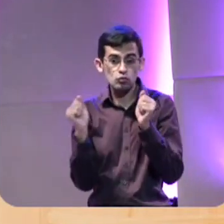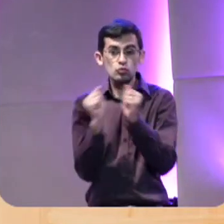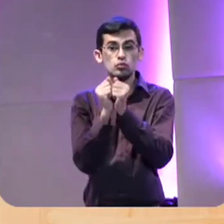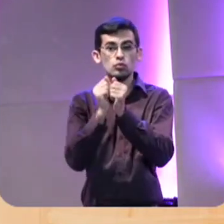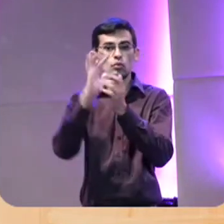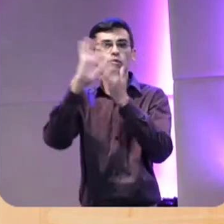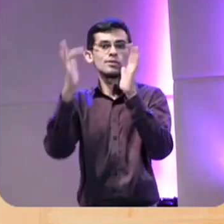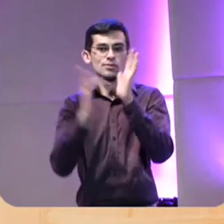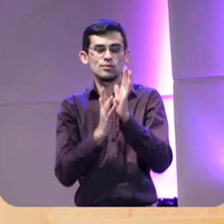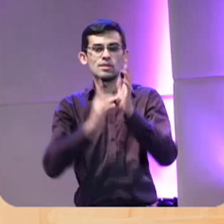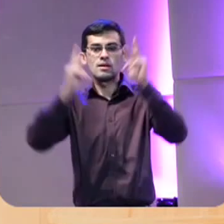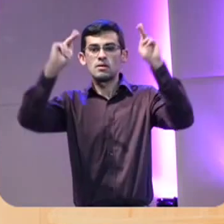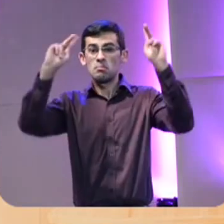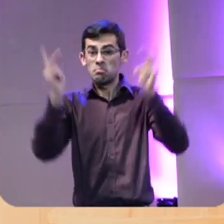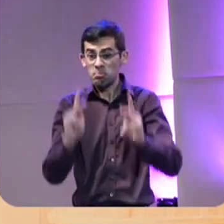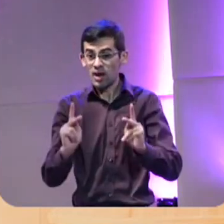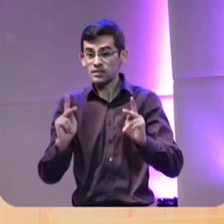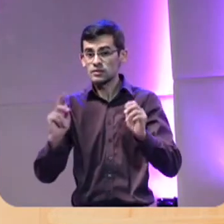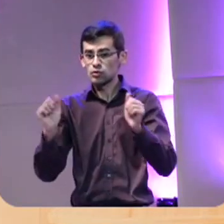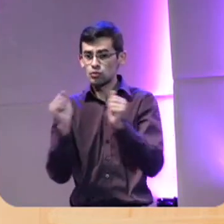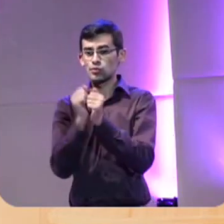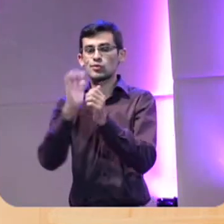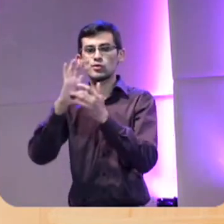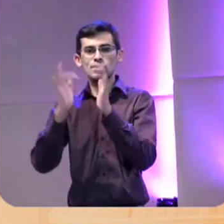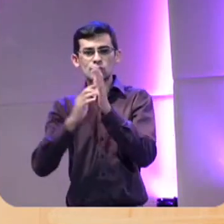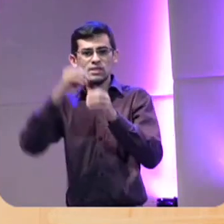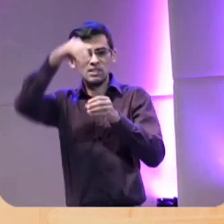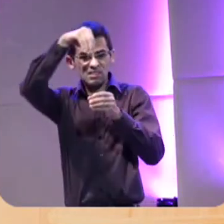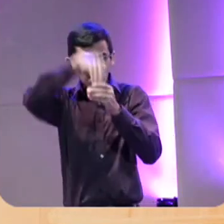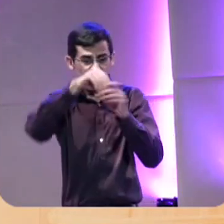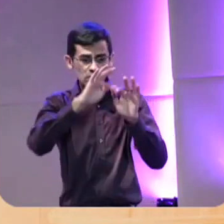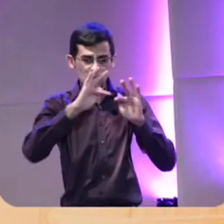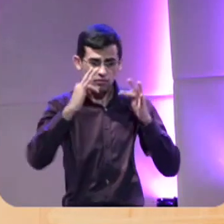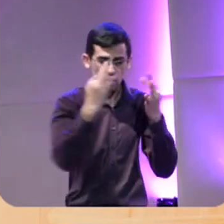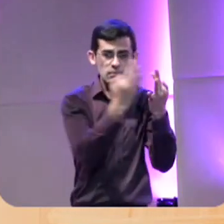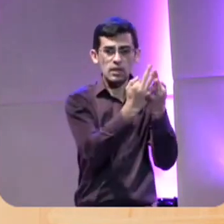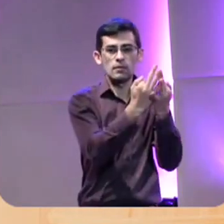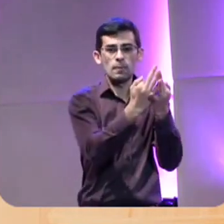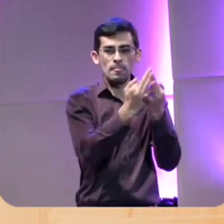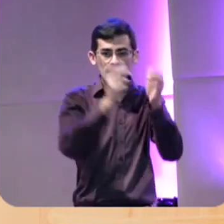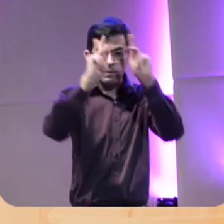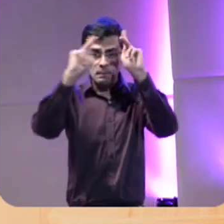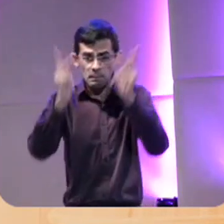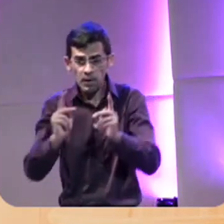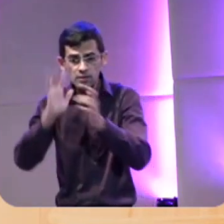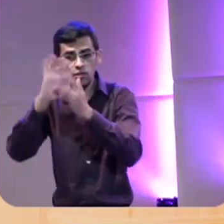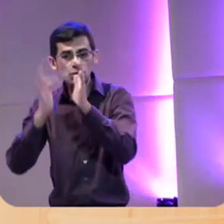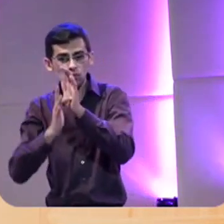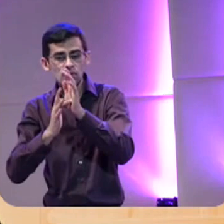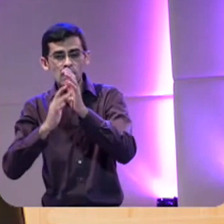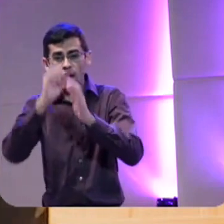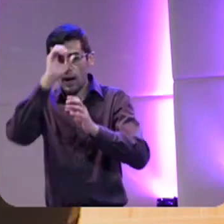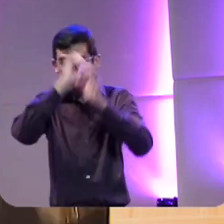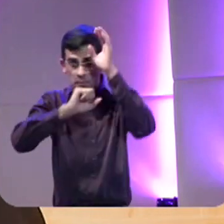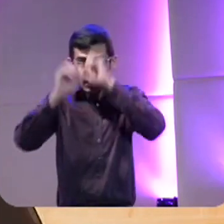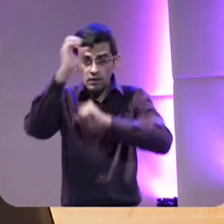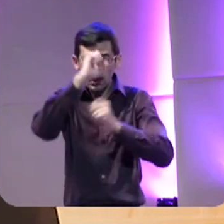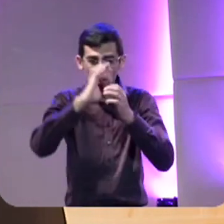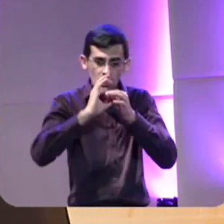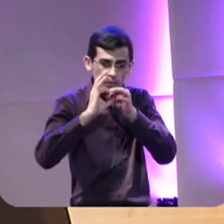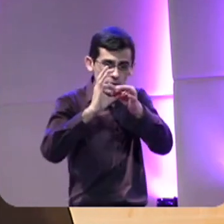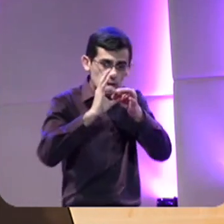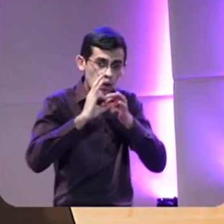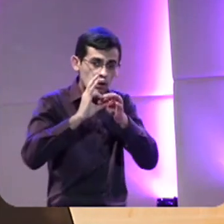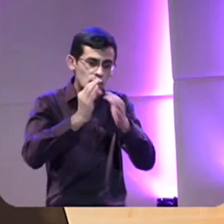Jesus. Paz de Jesus no meio dos seus familiares. Paz de Jesus para aprender a se reconectar com os